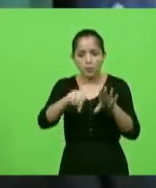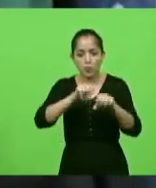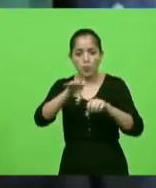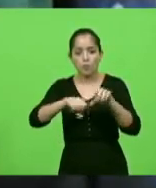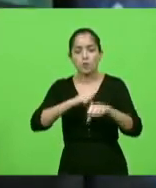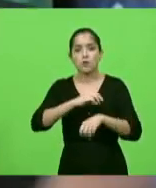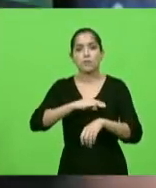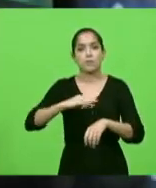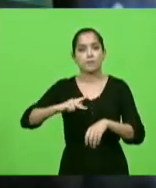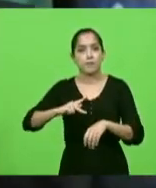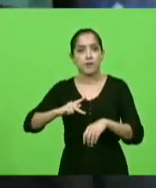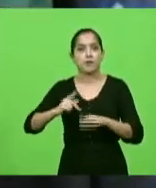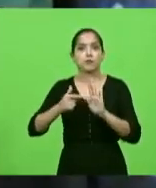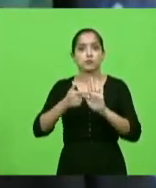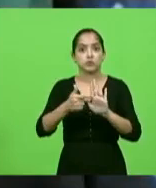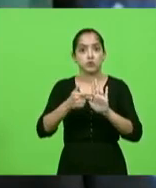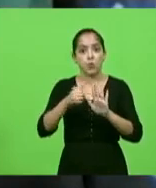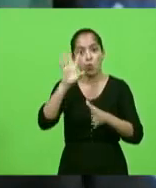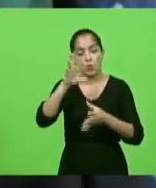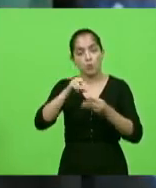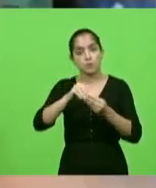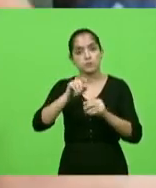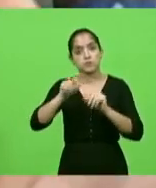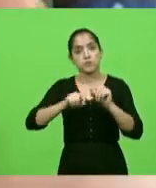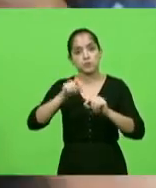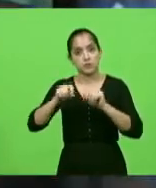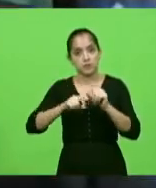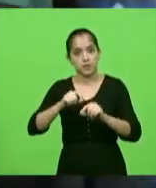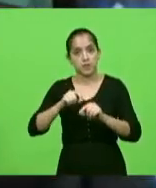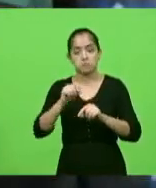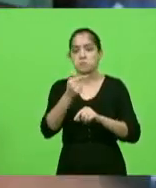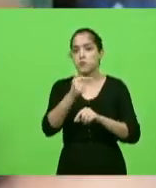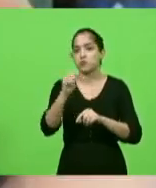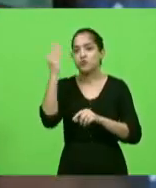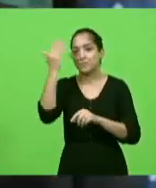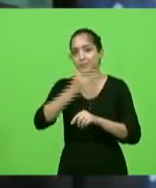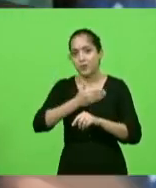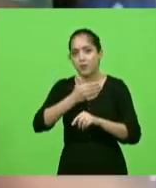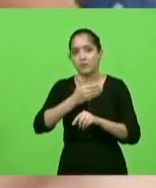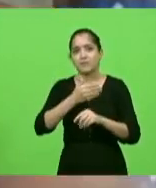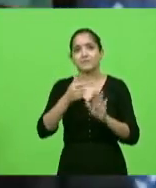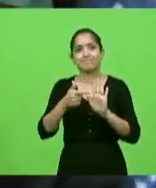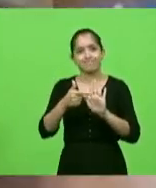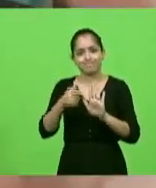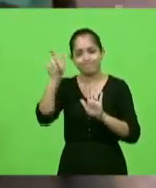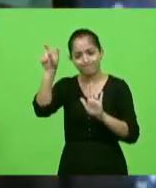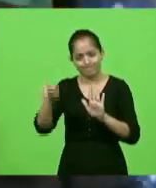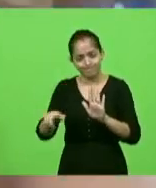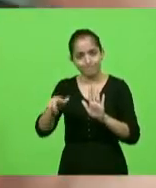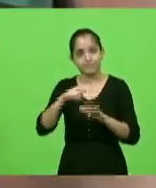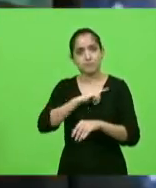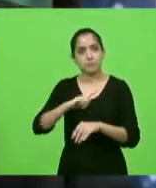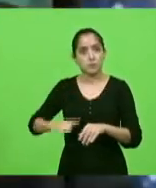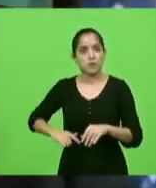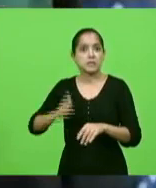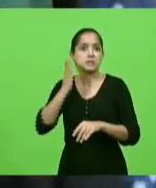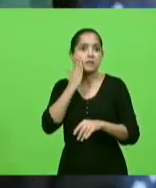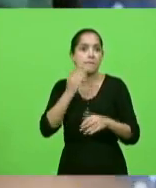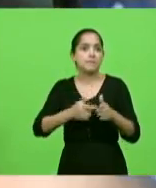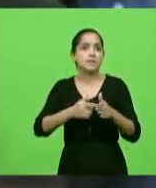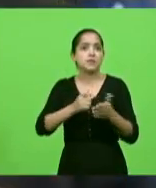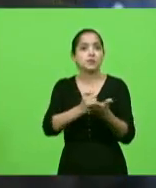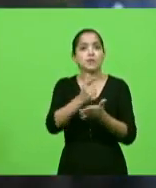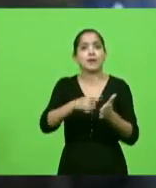Público Estadual chegou-se à conclusão de que não havia provas que afirmasse ter o governador com esse dentro do pagamento